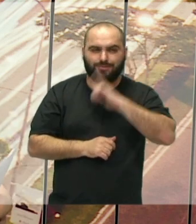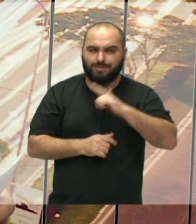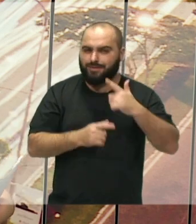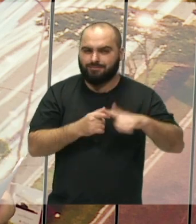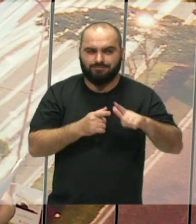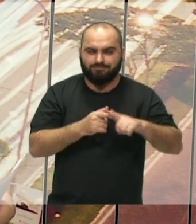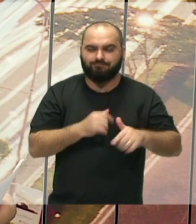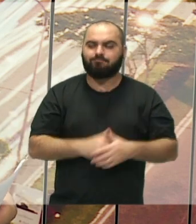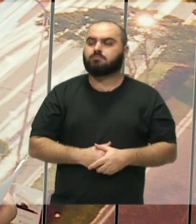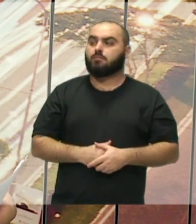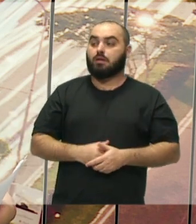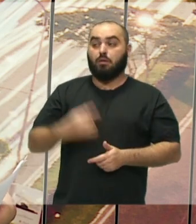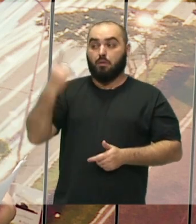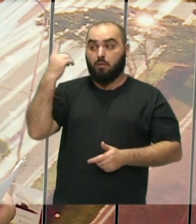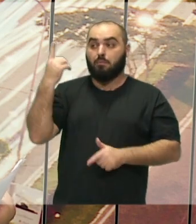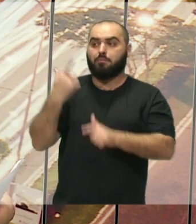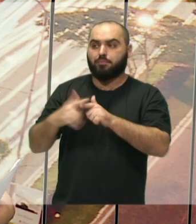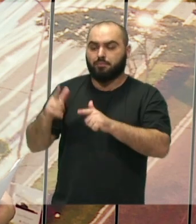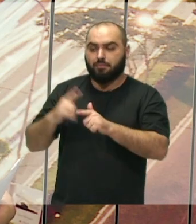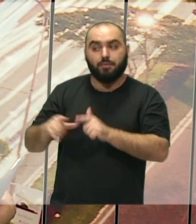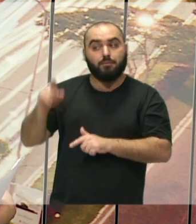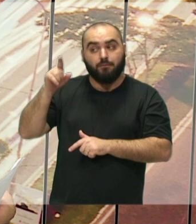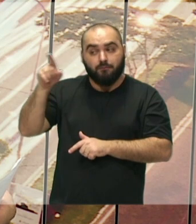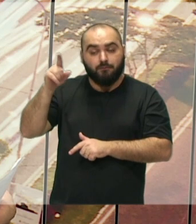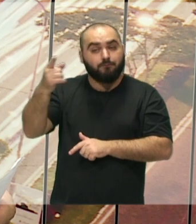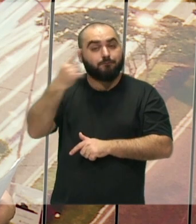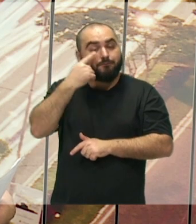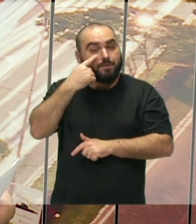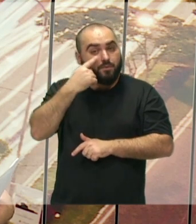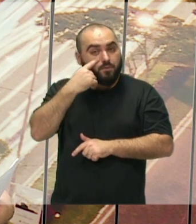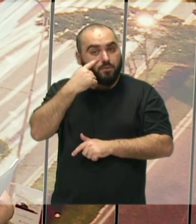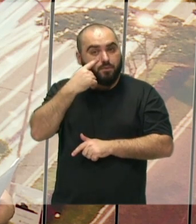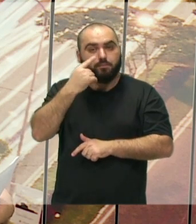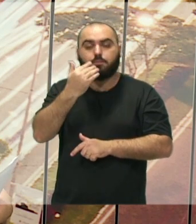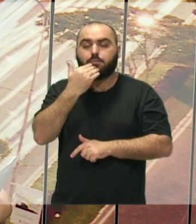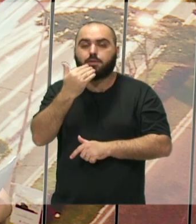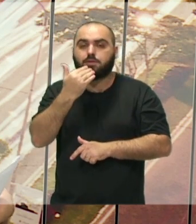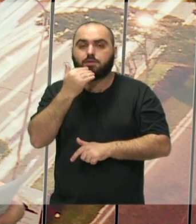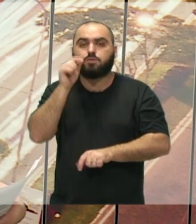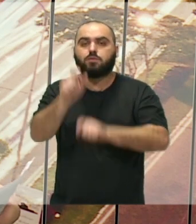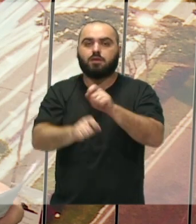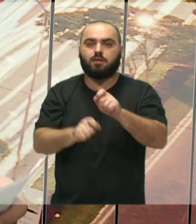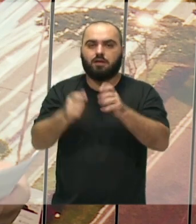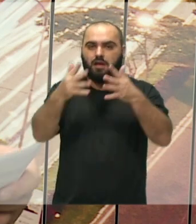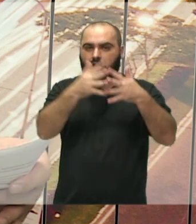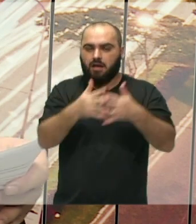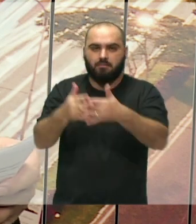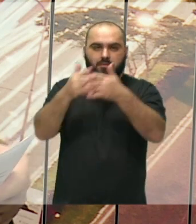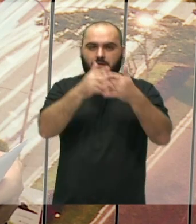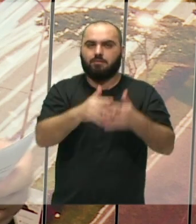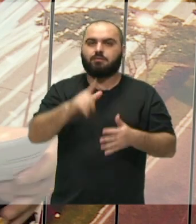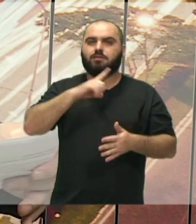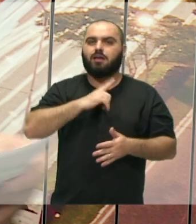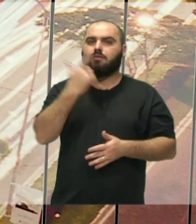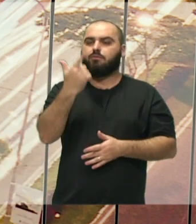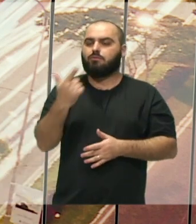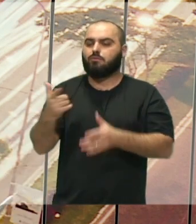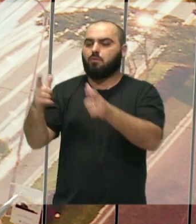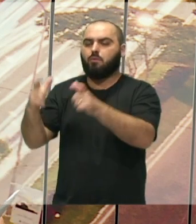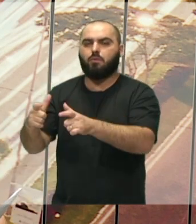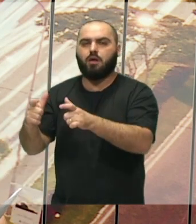sua atenção, né? E o senhor propôs uma indicação aqui pedindo que os caminhões tenham pelo menos uma caixa, um